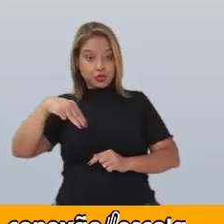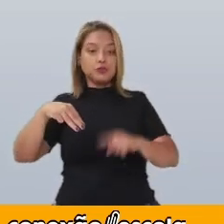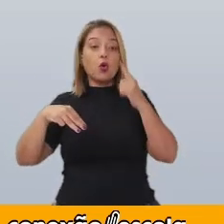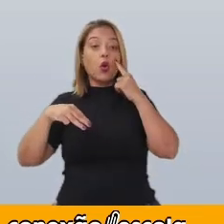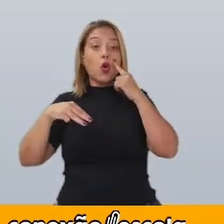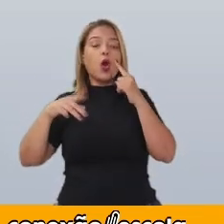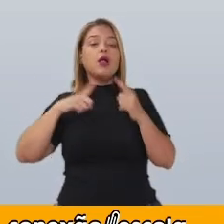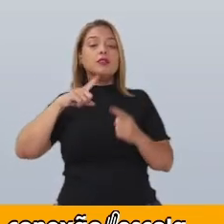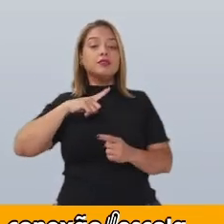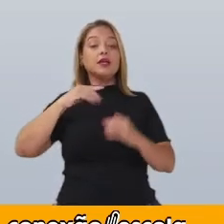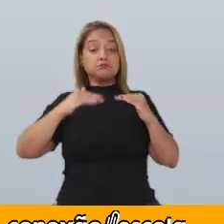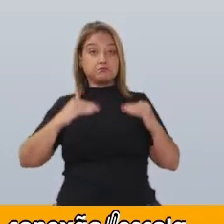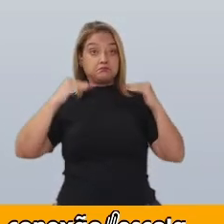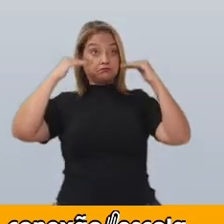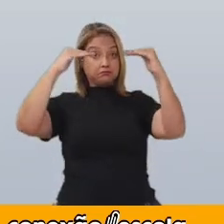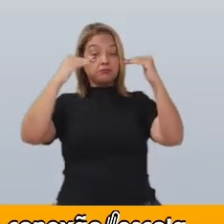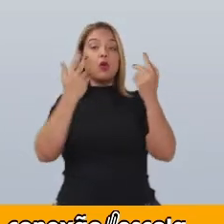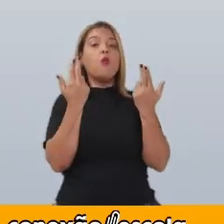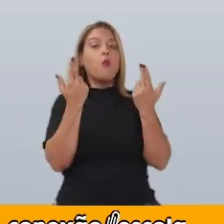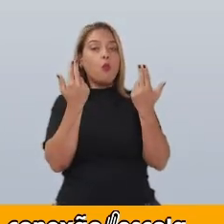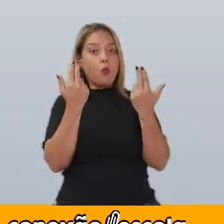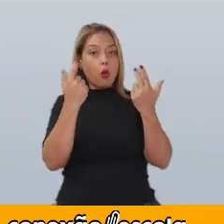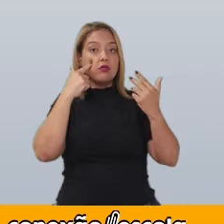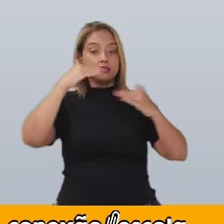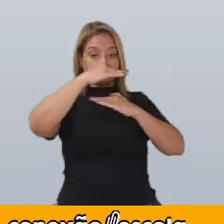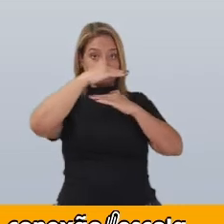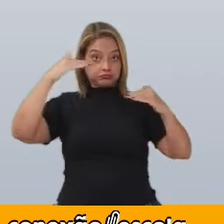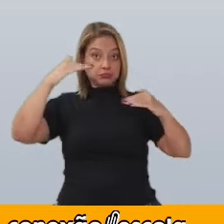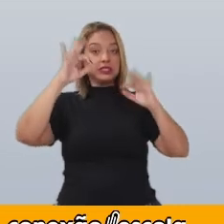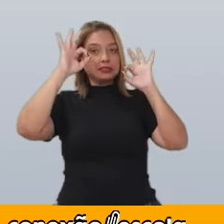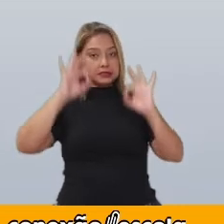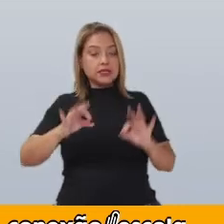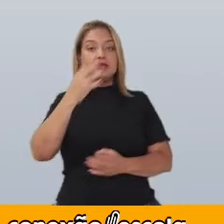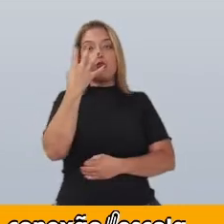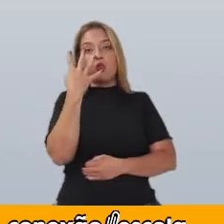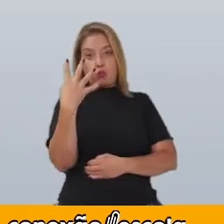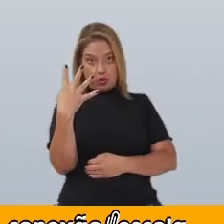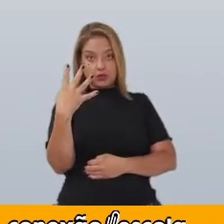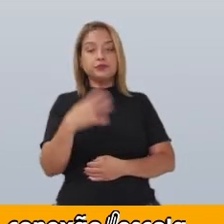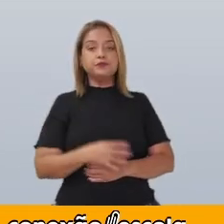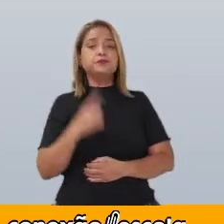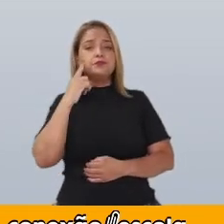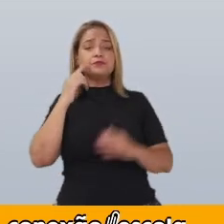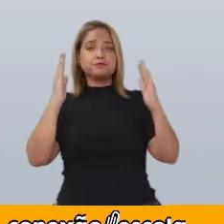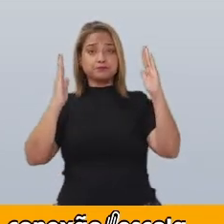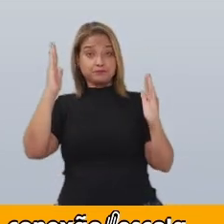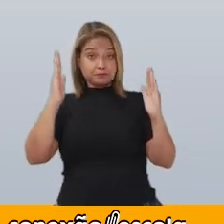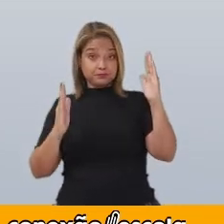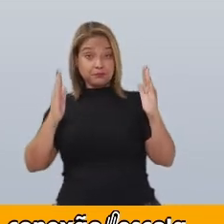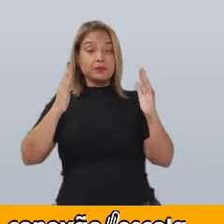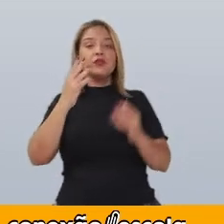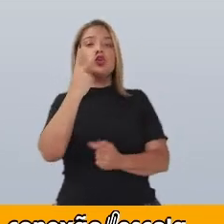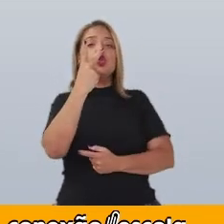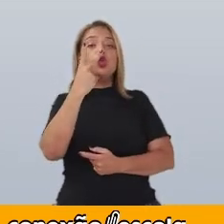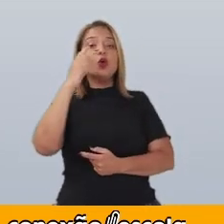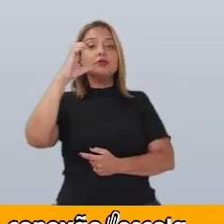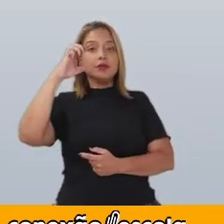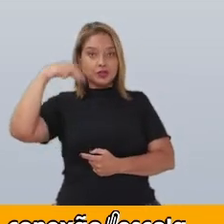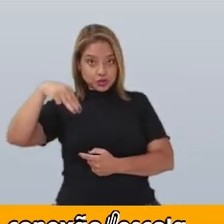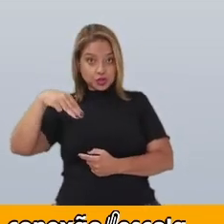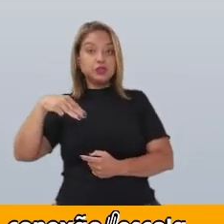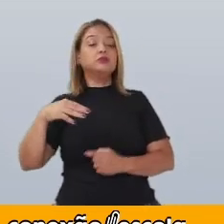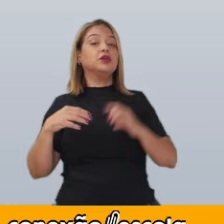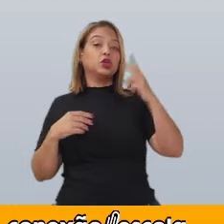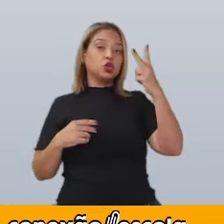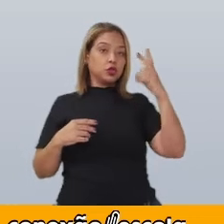lado oposto tem a mesma medida, então aqui também seria 4. A lateral, 2 centímetros e a